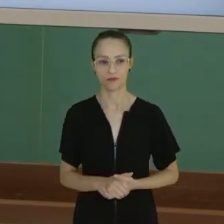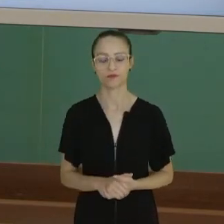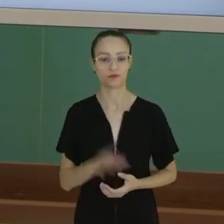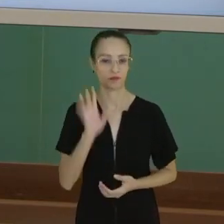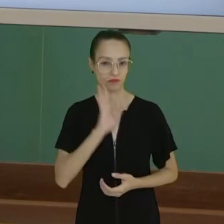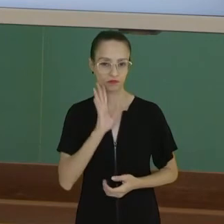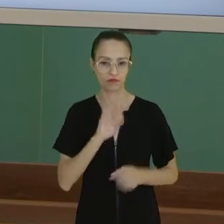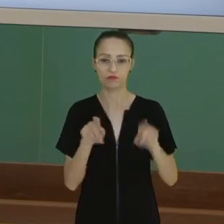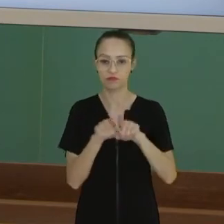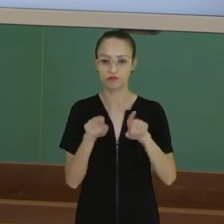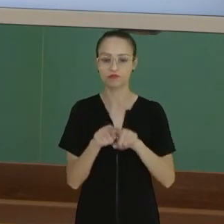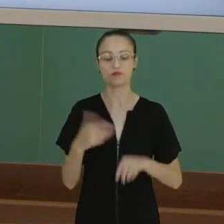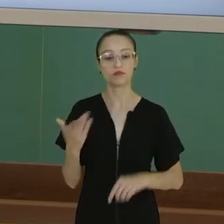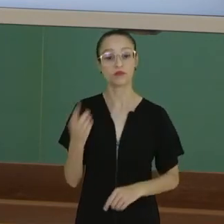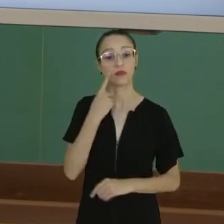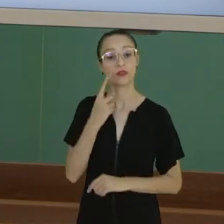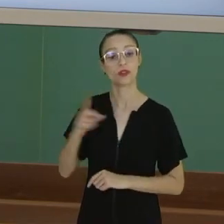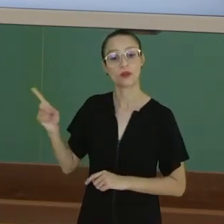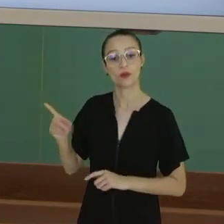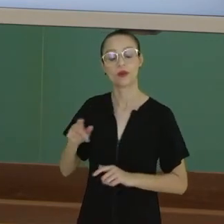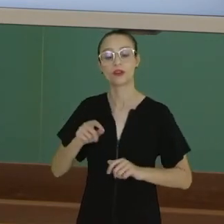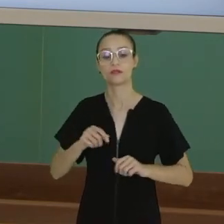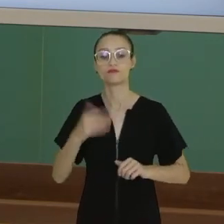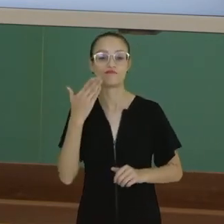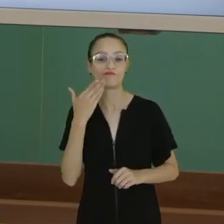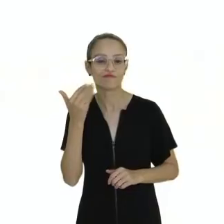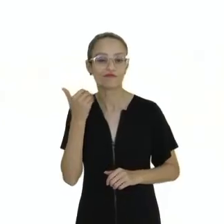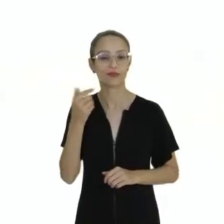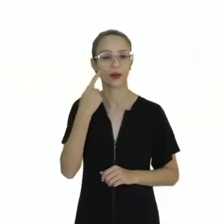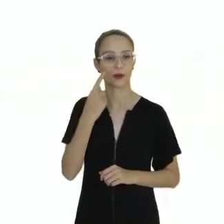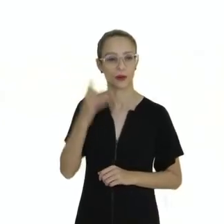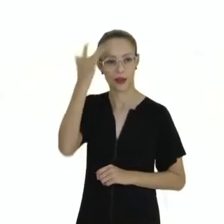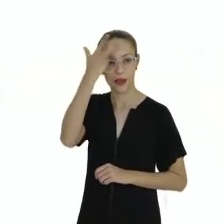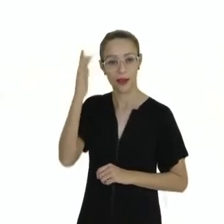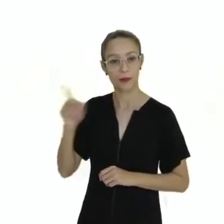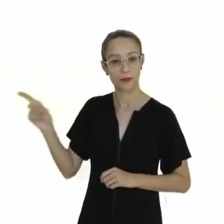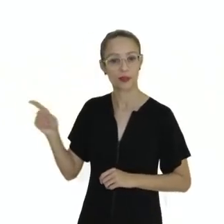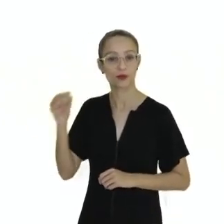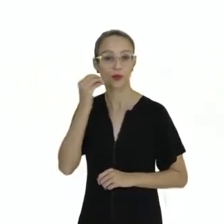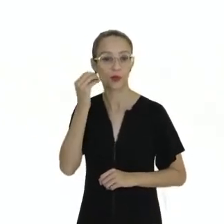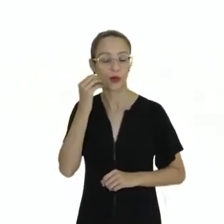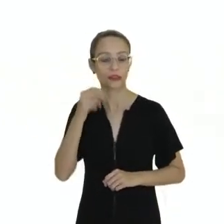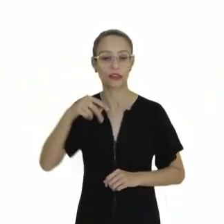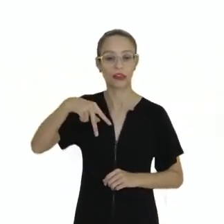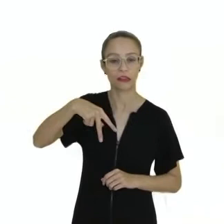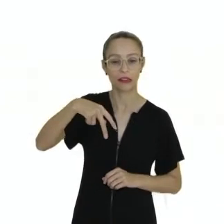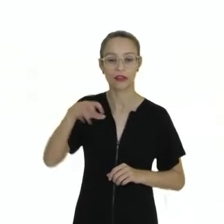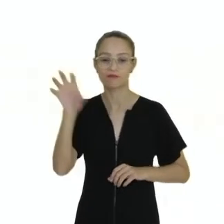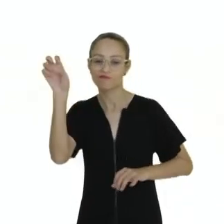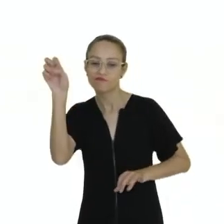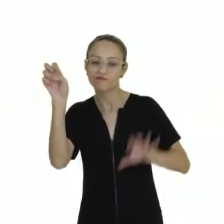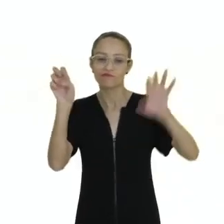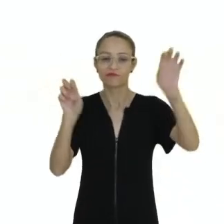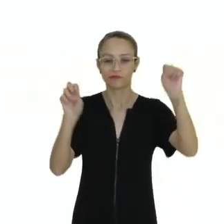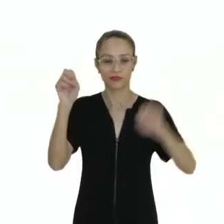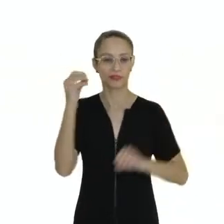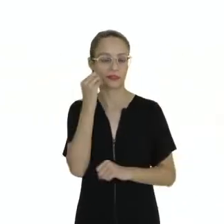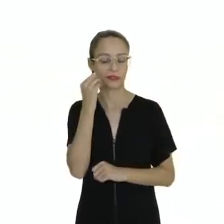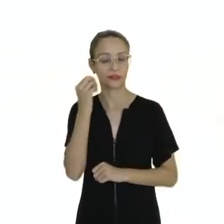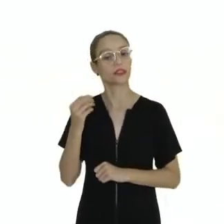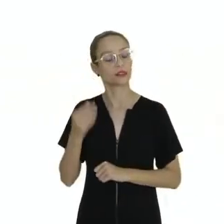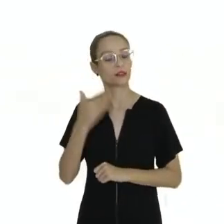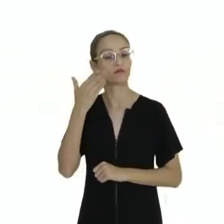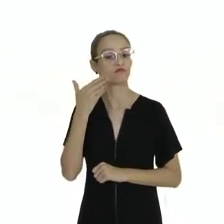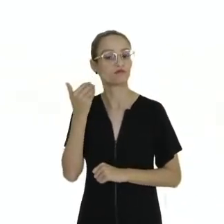também. E explorando possibilidades, né? Veja que a pessoa aqui só com, né, um pé ali, o outro erguido, enfim, vai